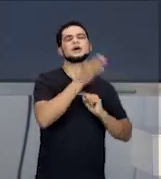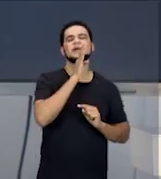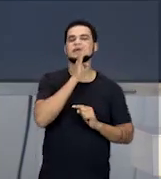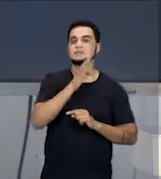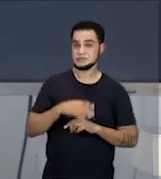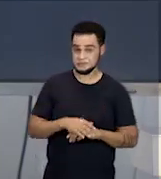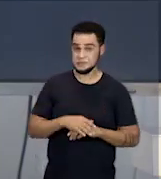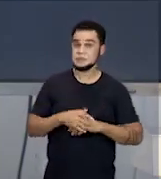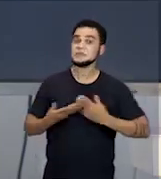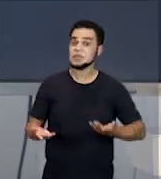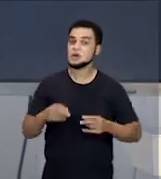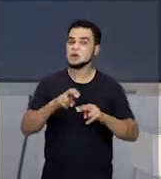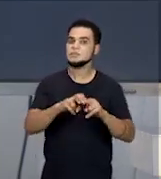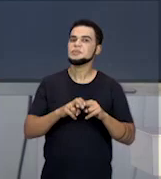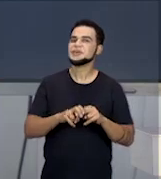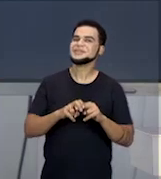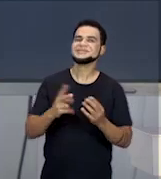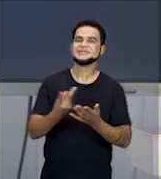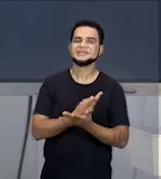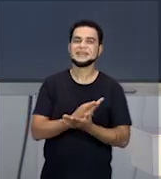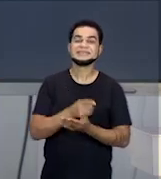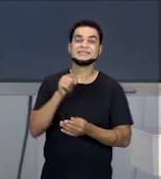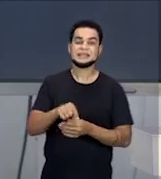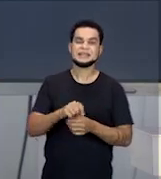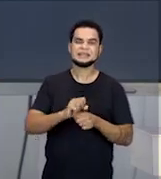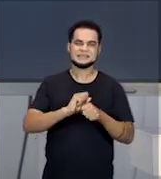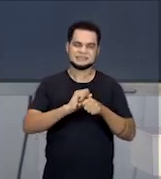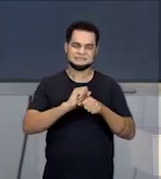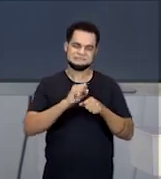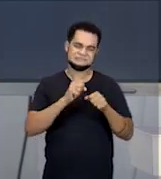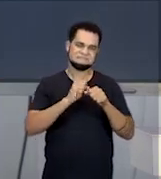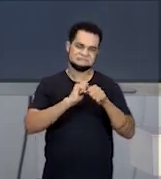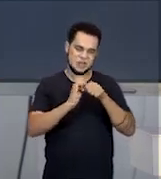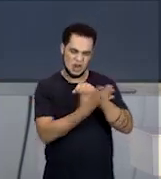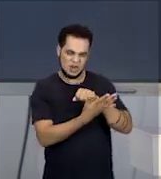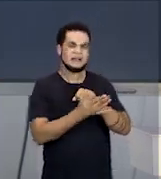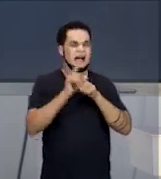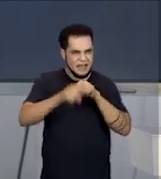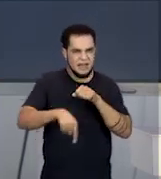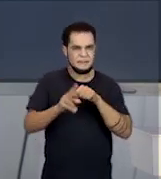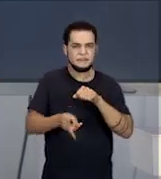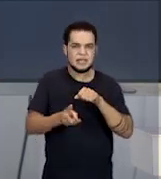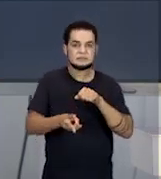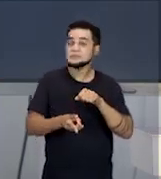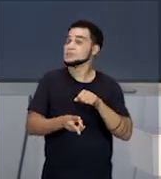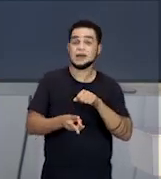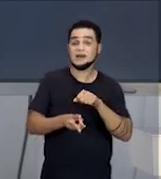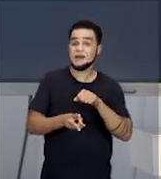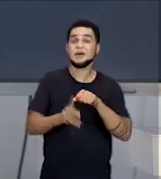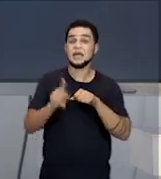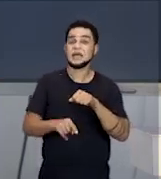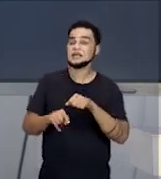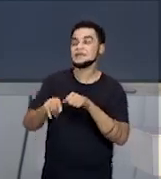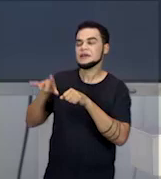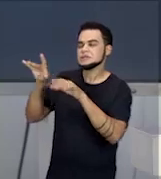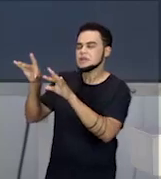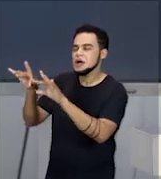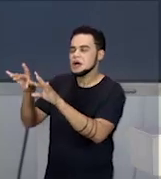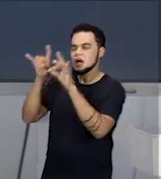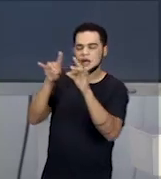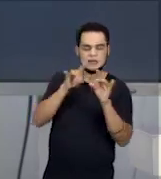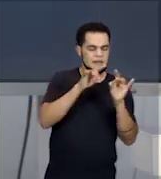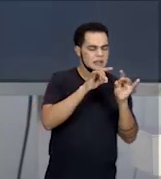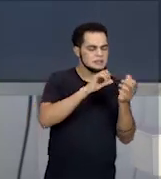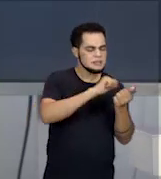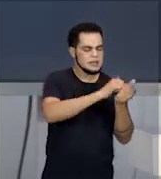vírus, ele não vai ser um novo coronavírus, mas ele vai trazer, características, vai trazer a